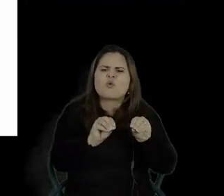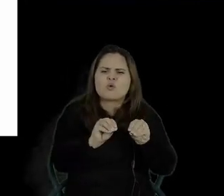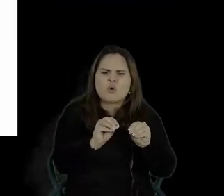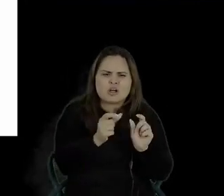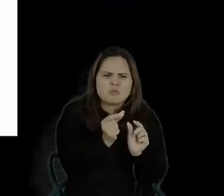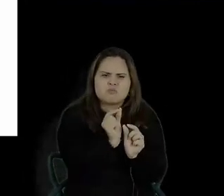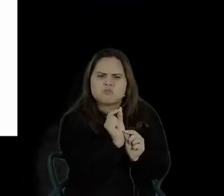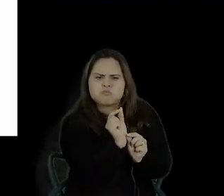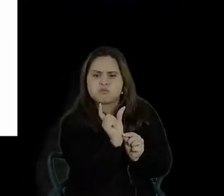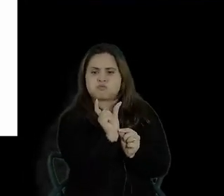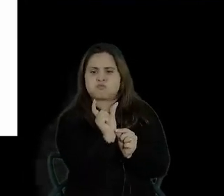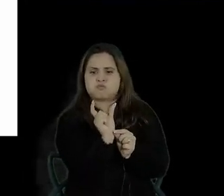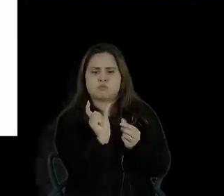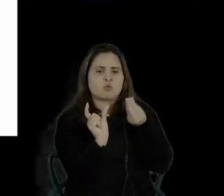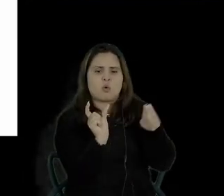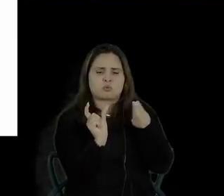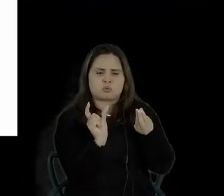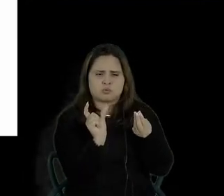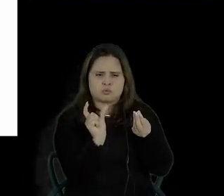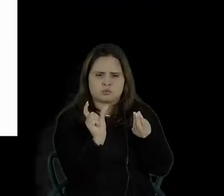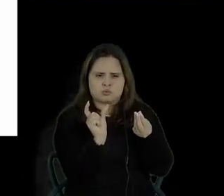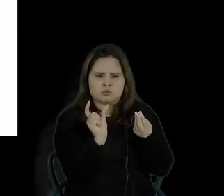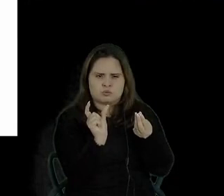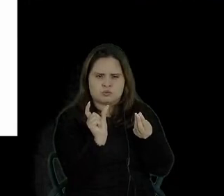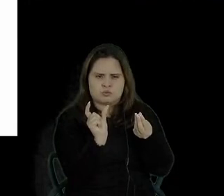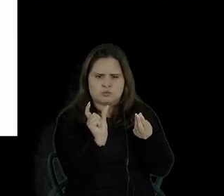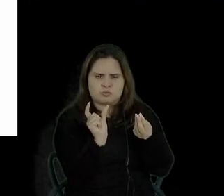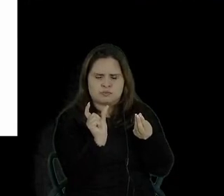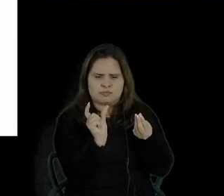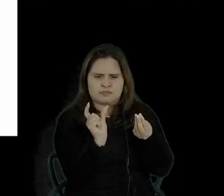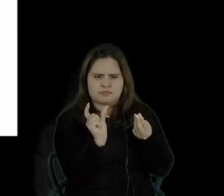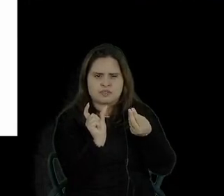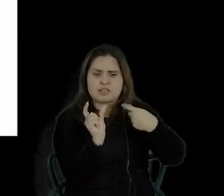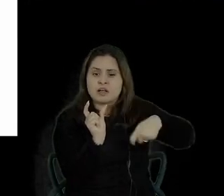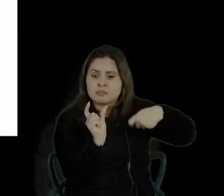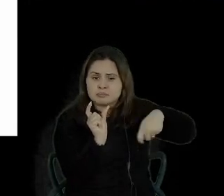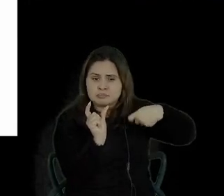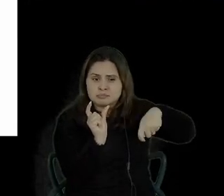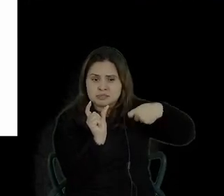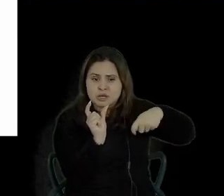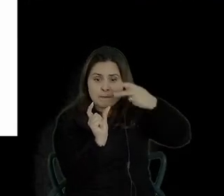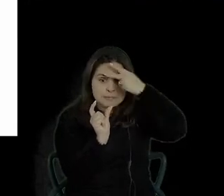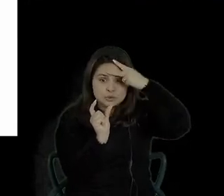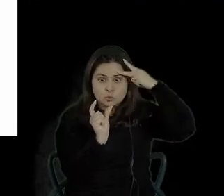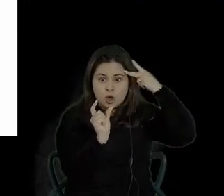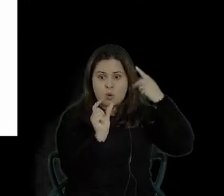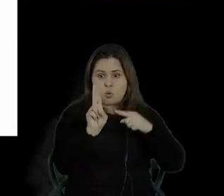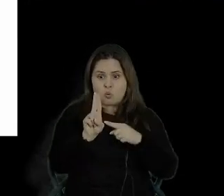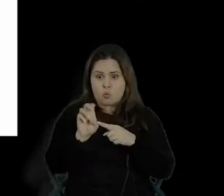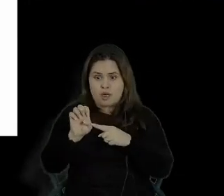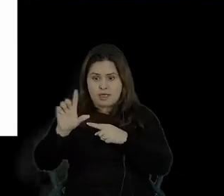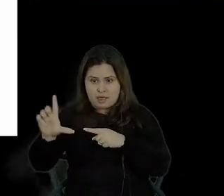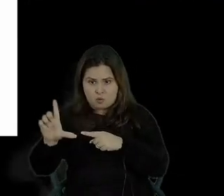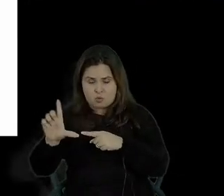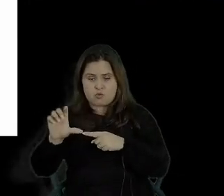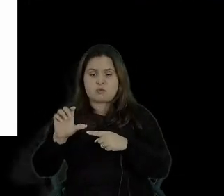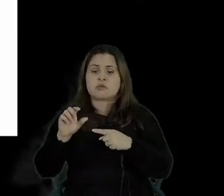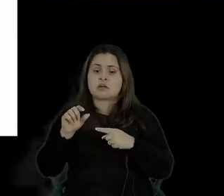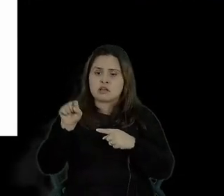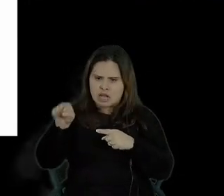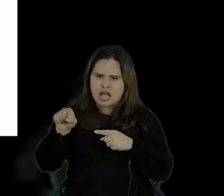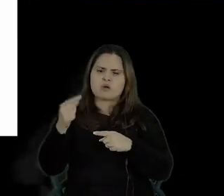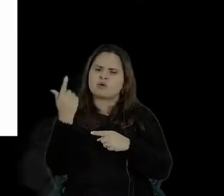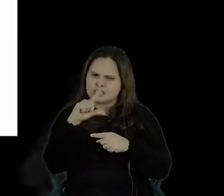crescer? Sabe como? O pessoal da UEL, do CCB, eles resolveram esse problema.